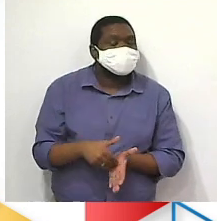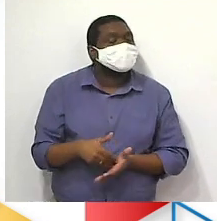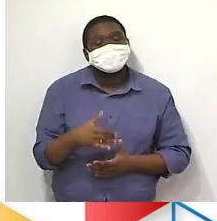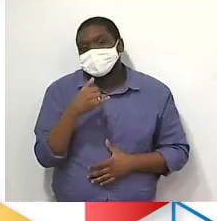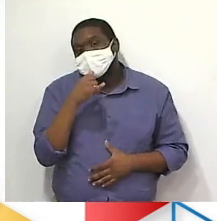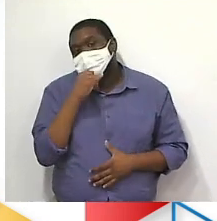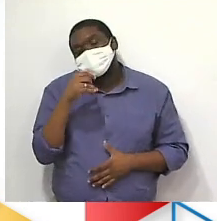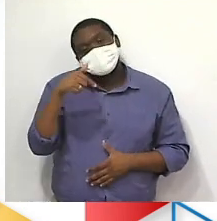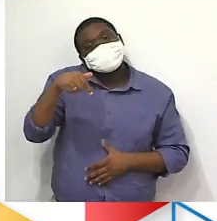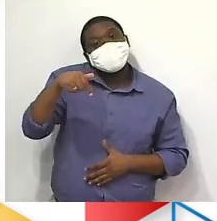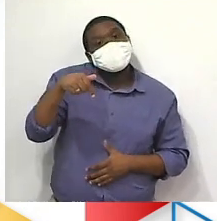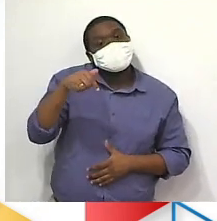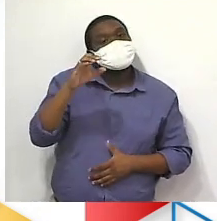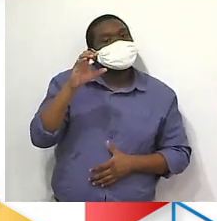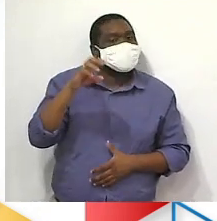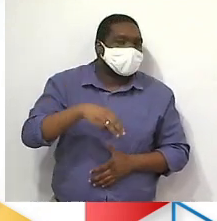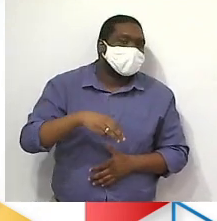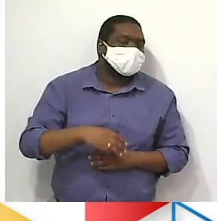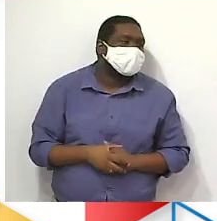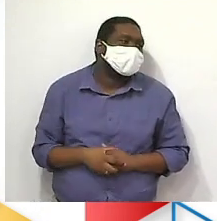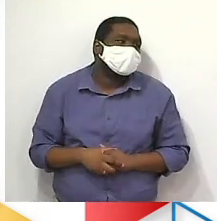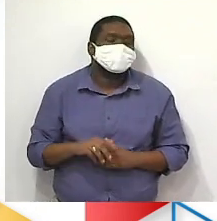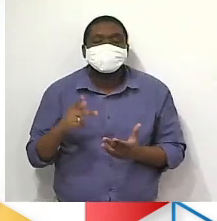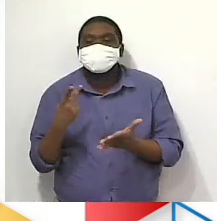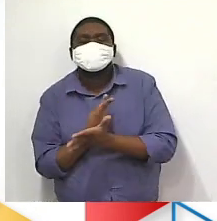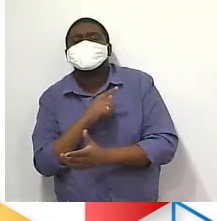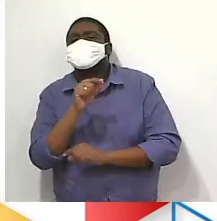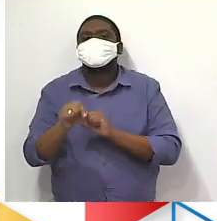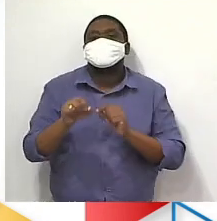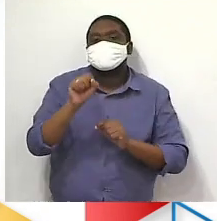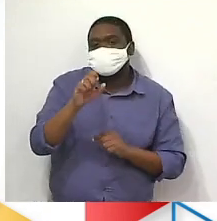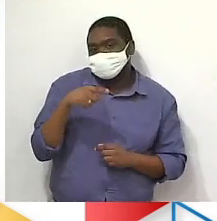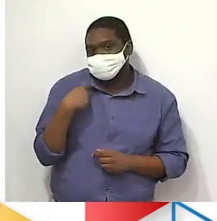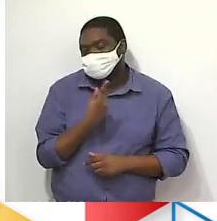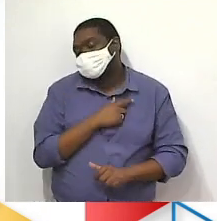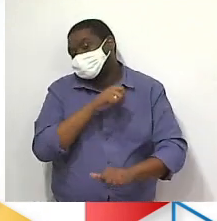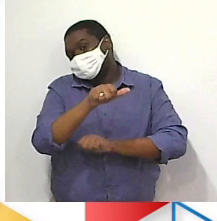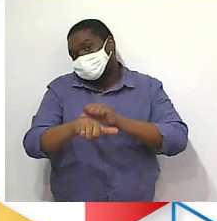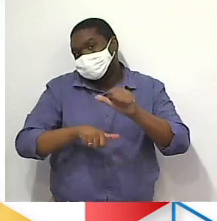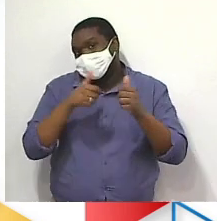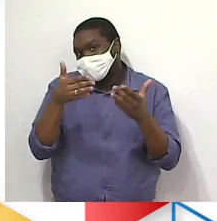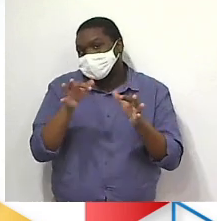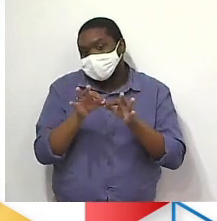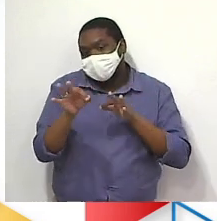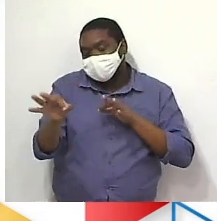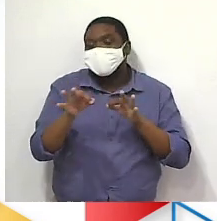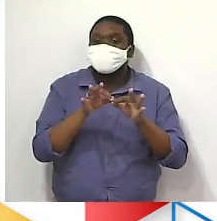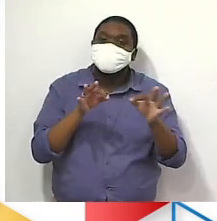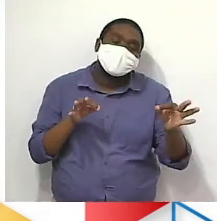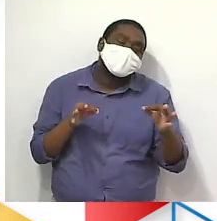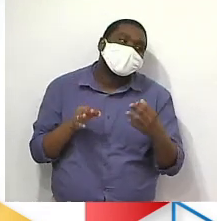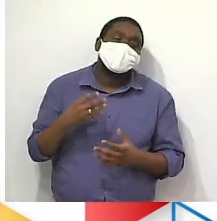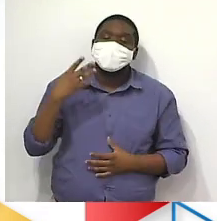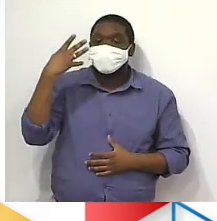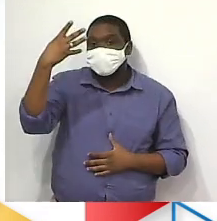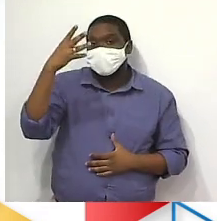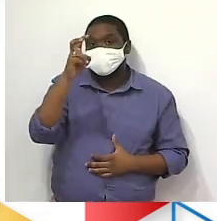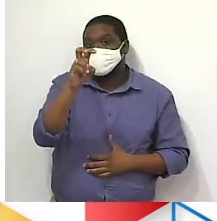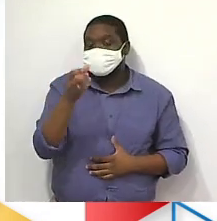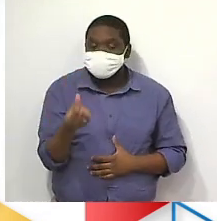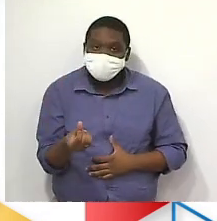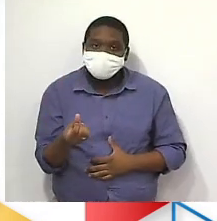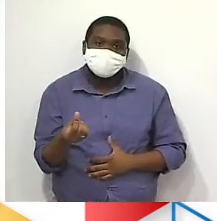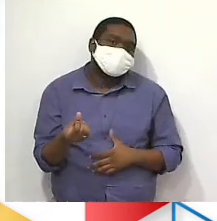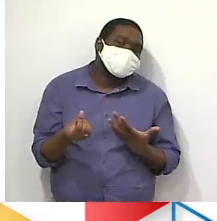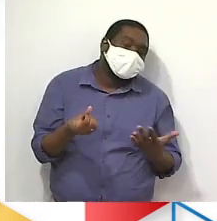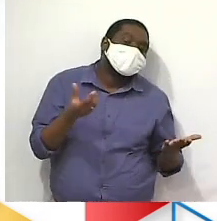7 centímetros. O que que aconteceria se a gente mudasse essas medidas para 4, 5 e 7?